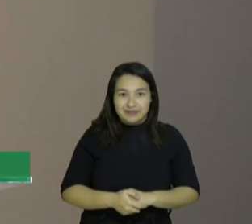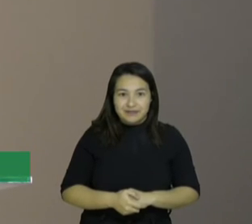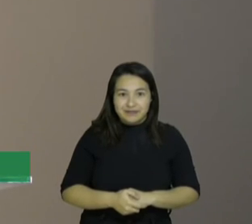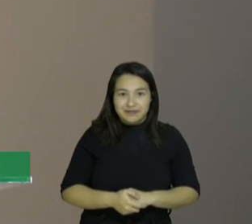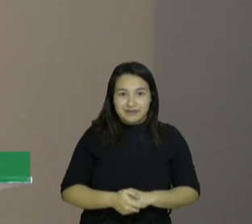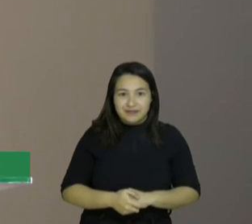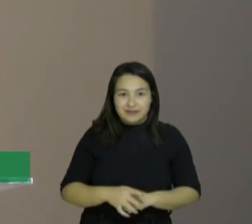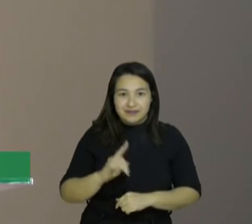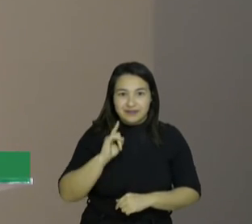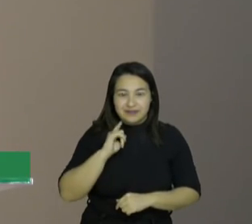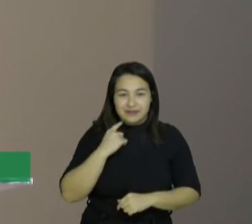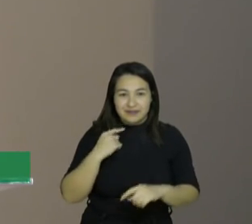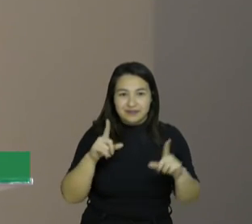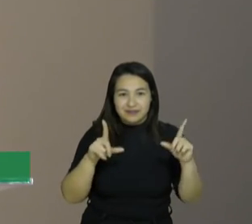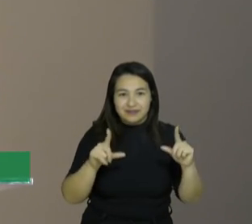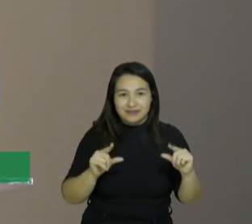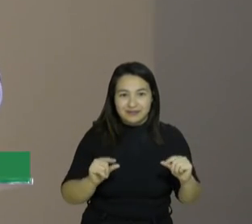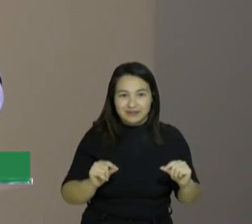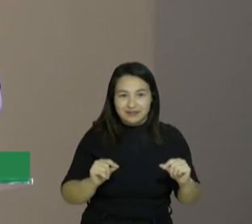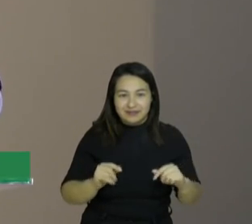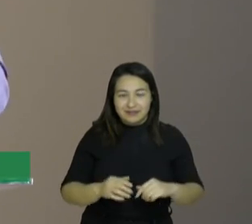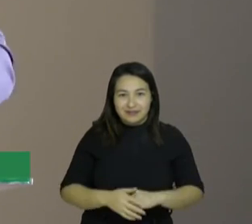economia circular